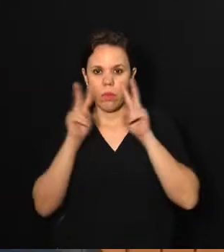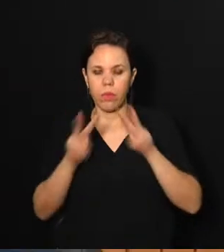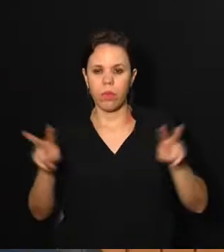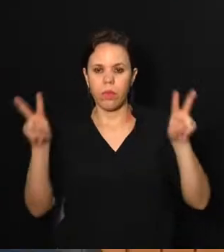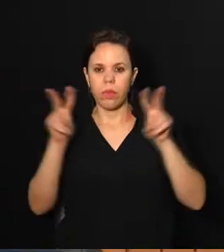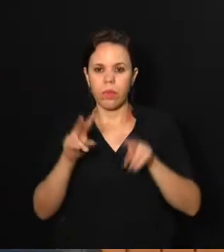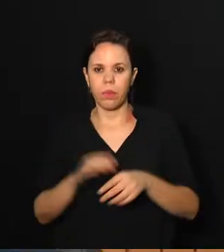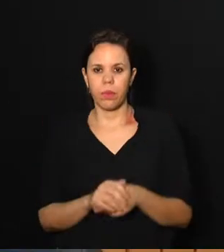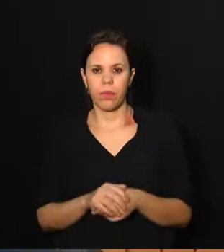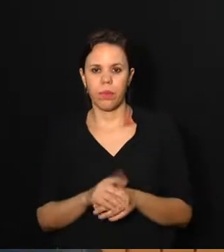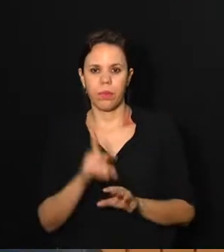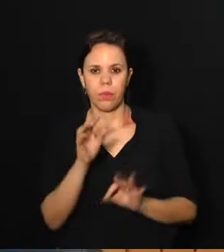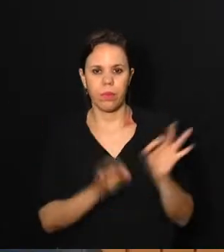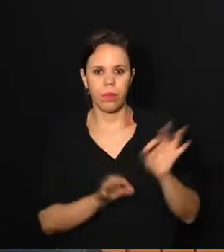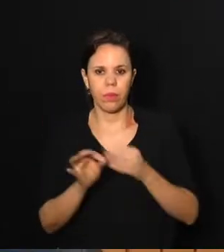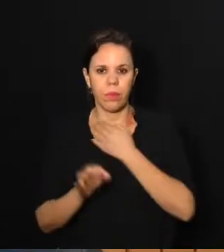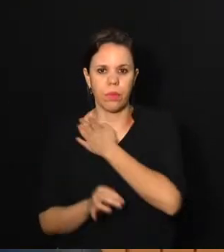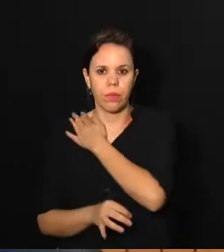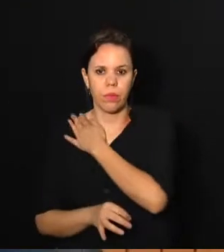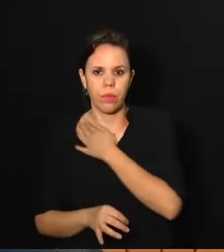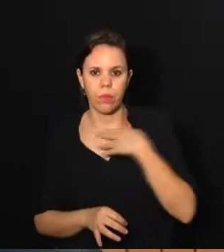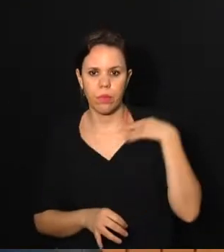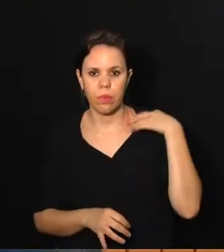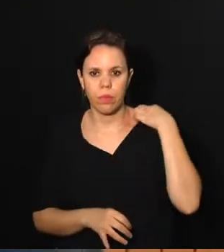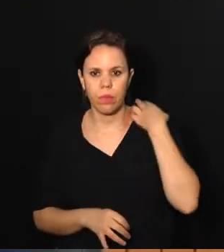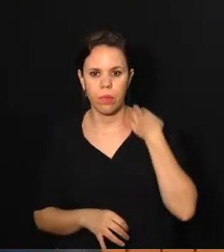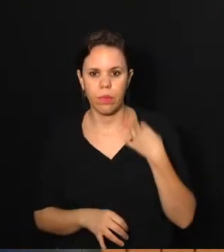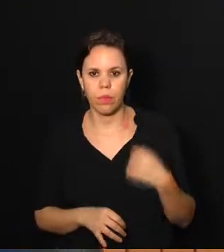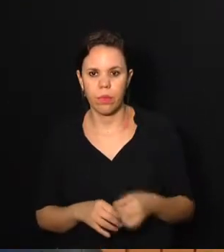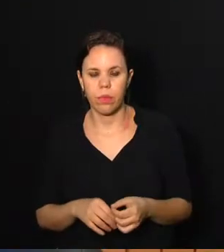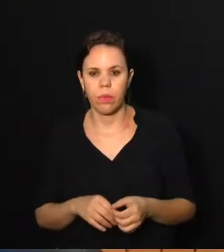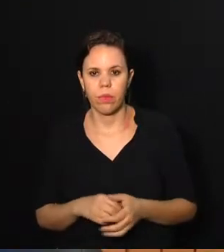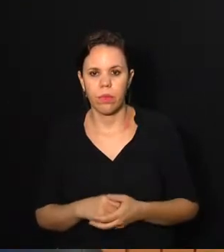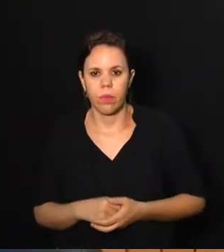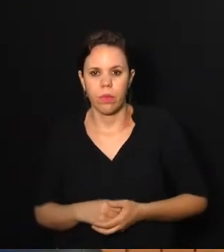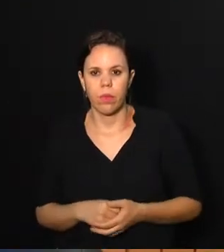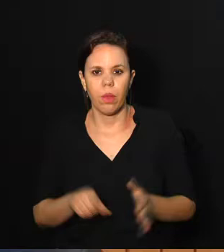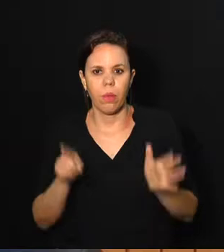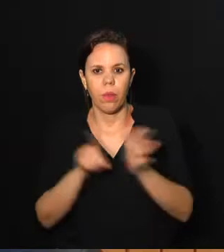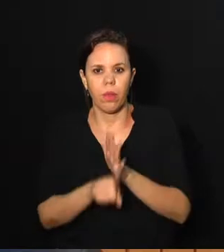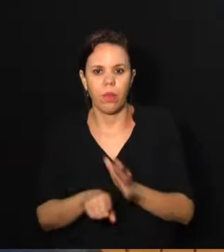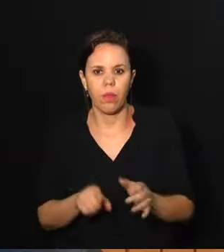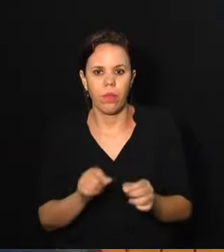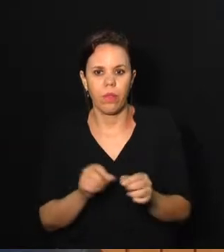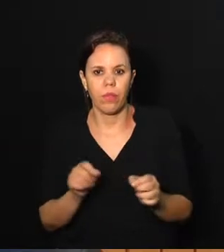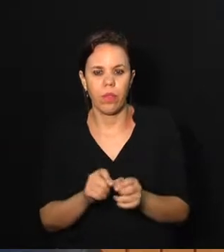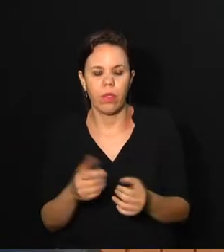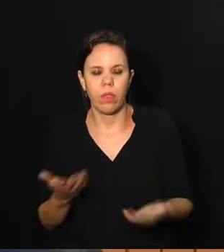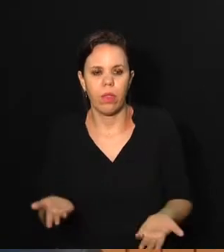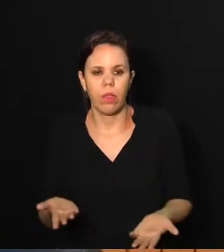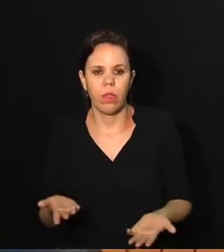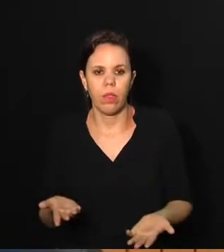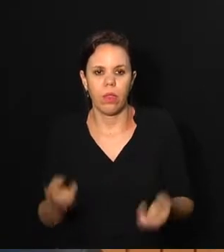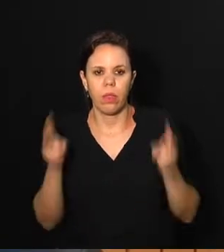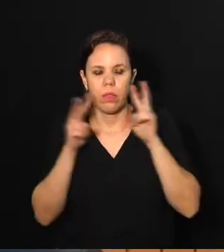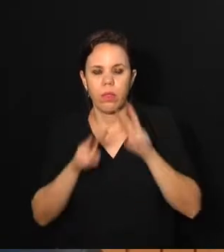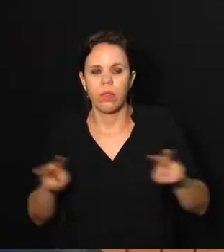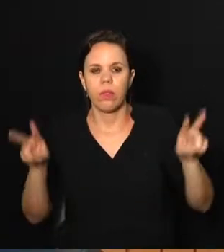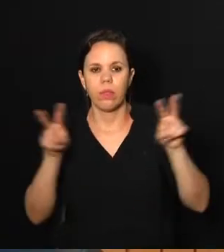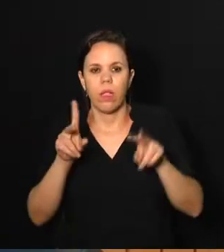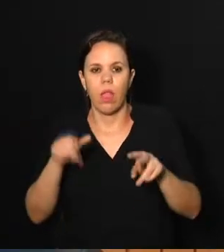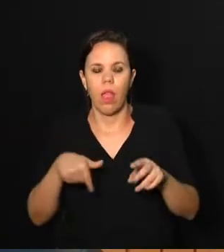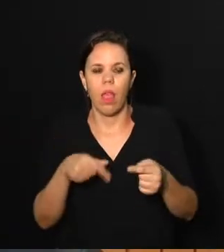maior para o projeto, para a política do idoso. A pergunta que a gente coloca é se essa visibilidade